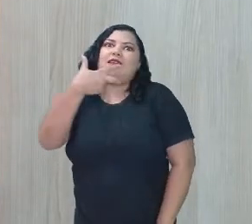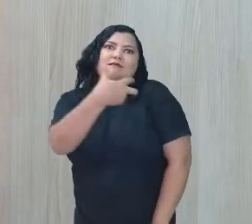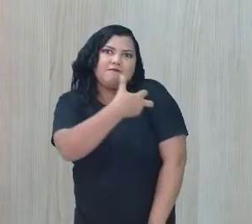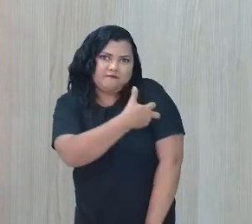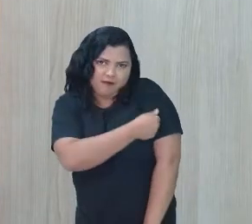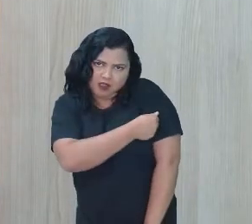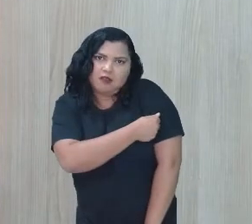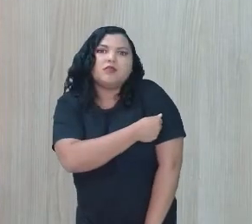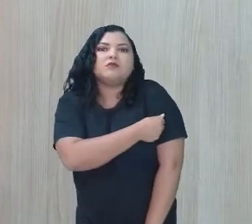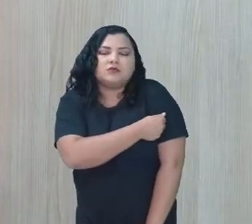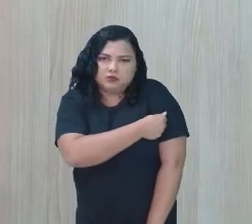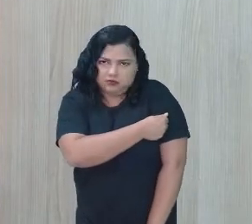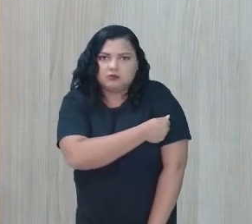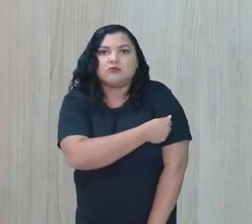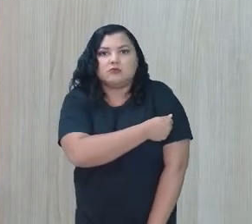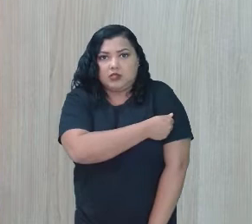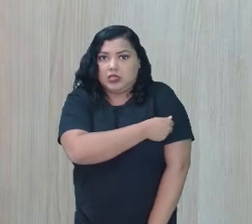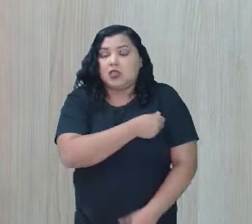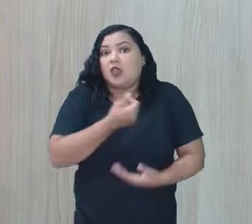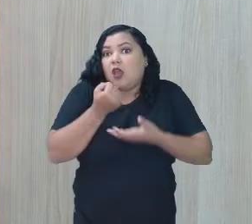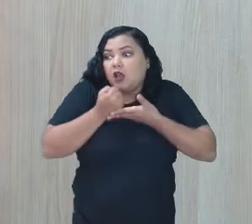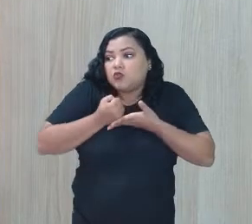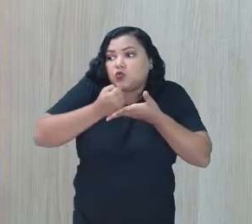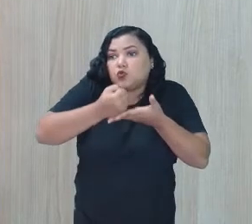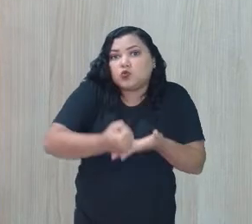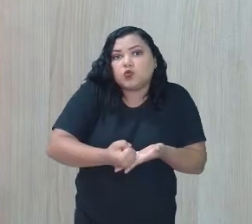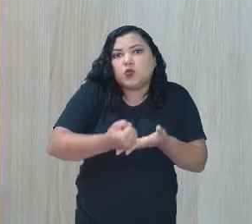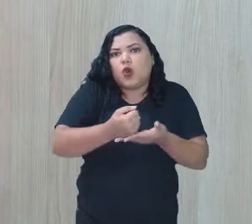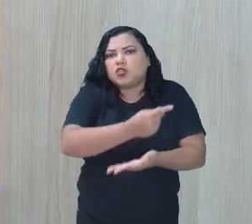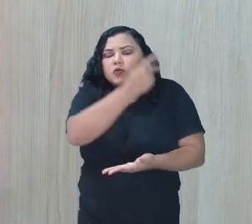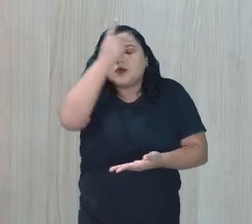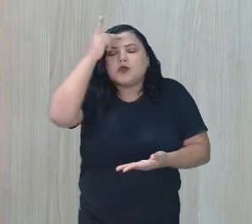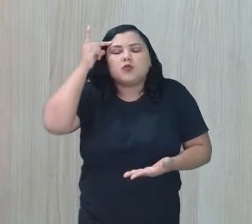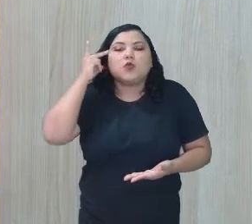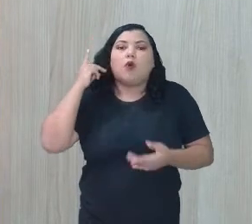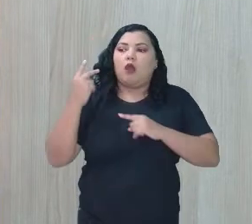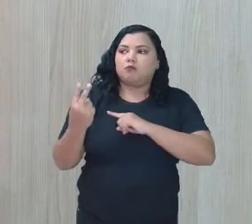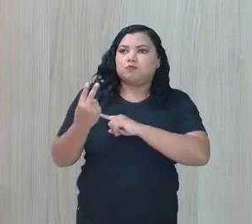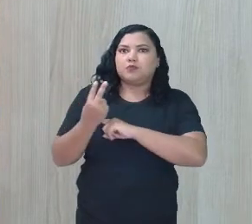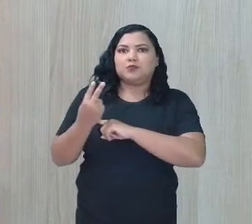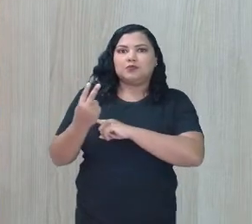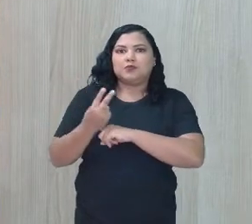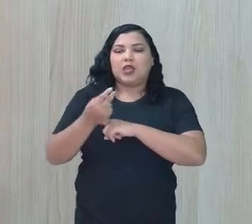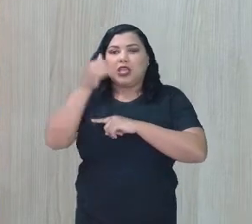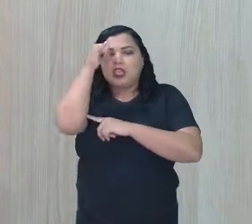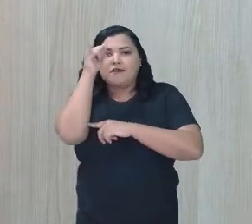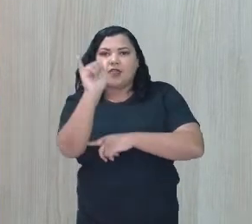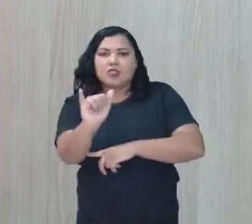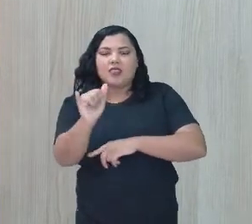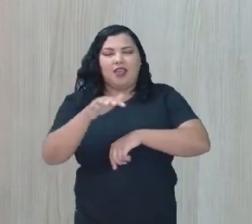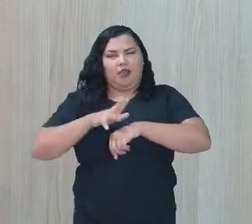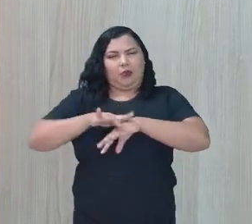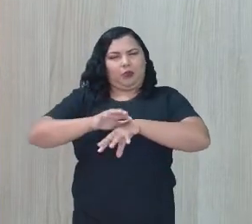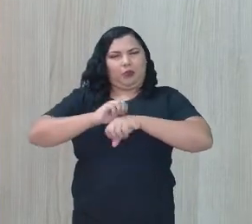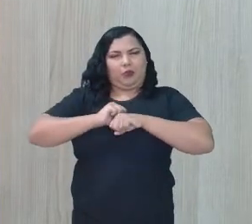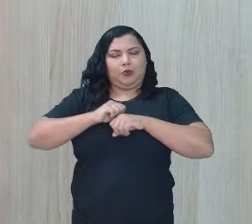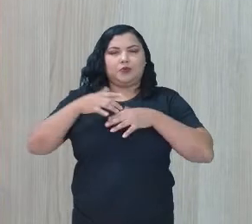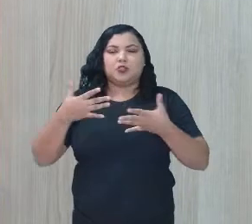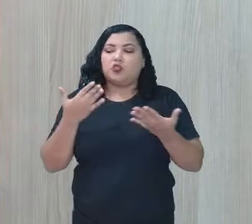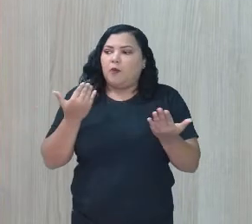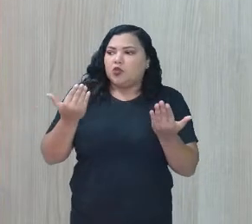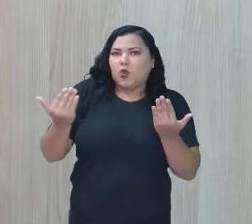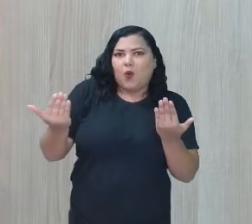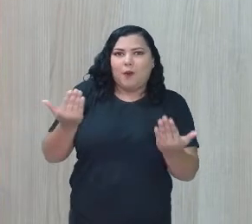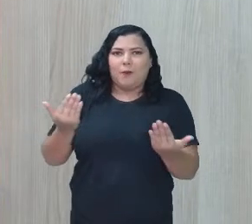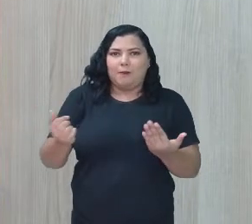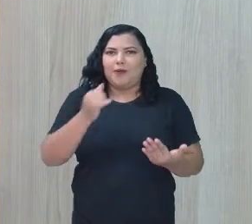vacinas, né, que conseguiram imunizar a população, diminuir o impacto da doença. Então, quer dizer, a gente pode comparar tempos, a gente estudar a história é